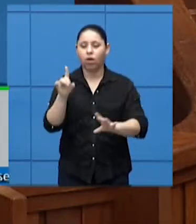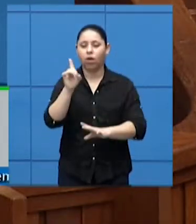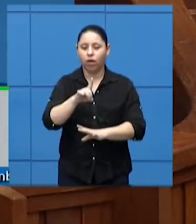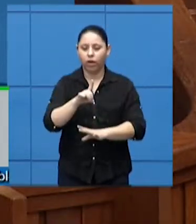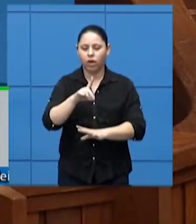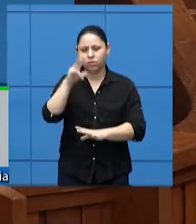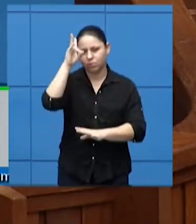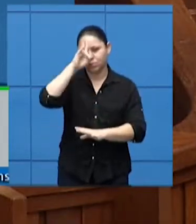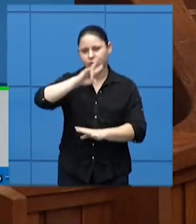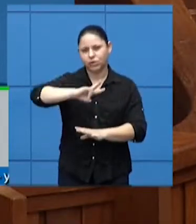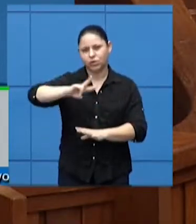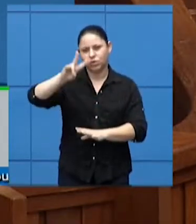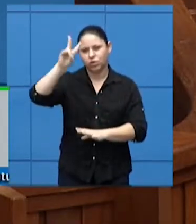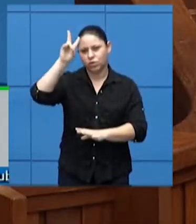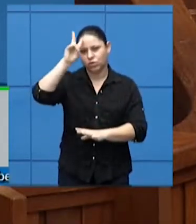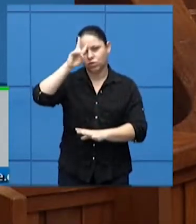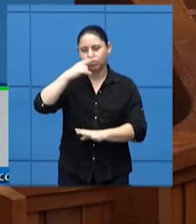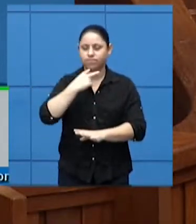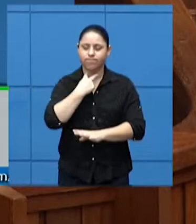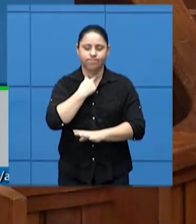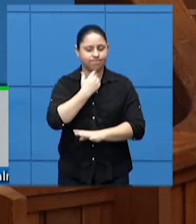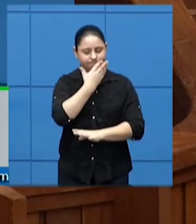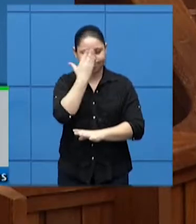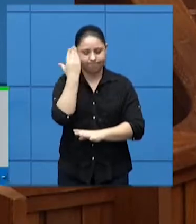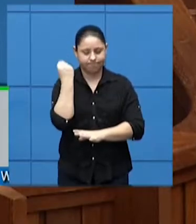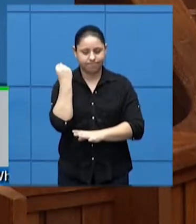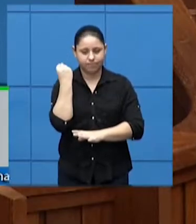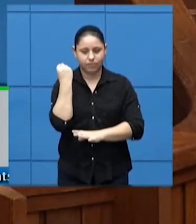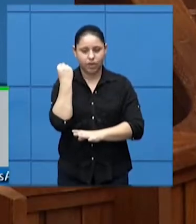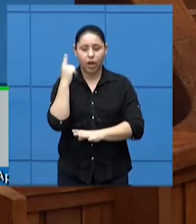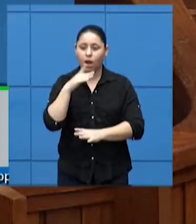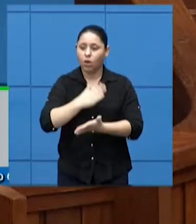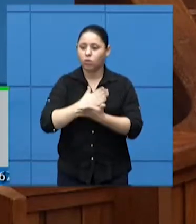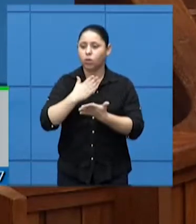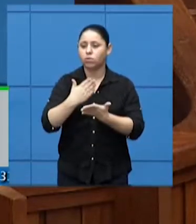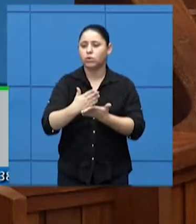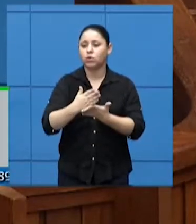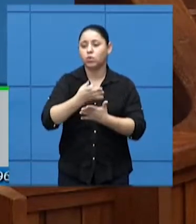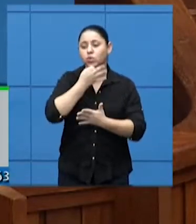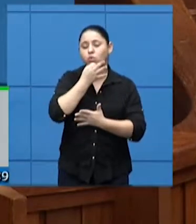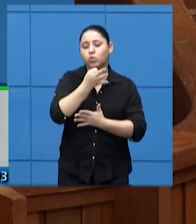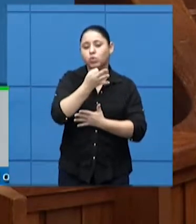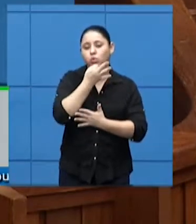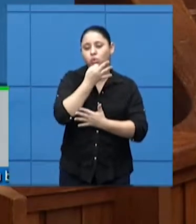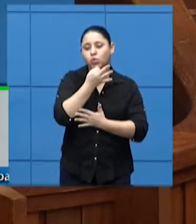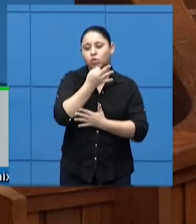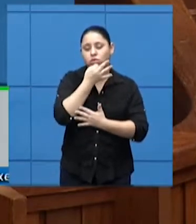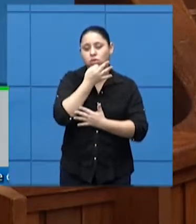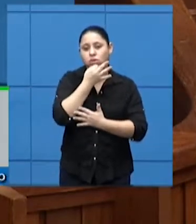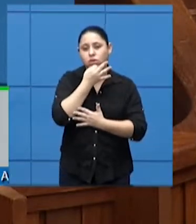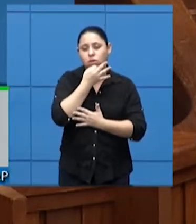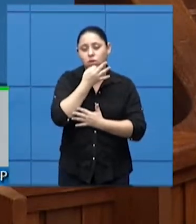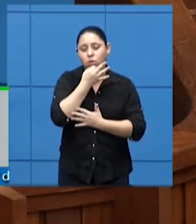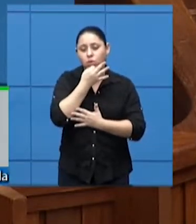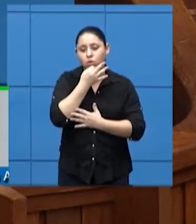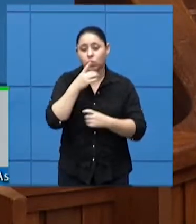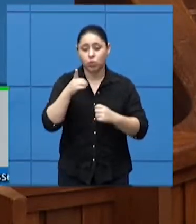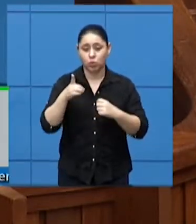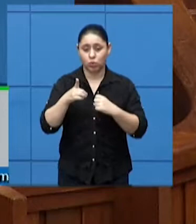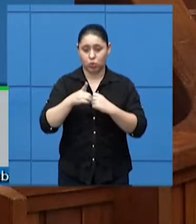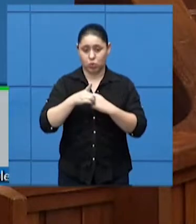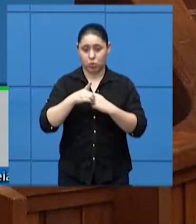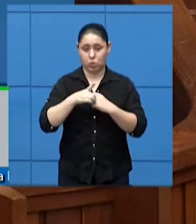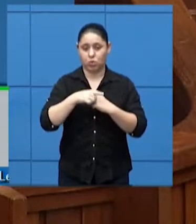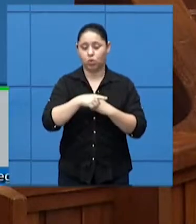uma história que não podemos esquecer. Ela partiu da sugestão do doutor Hamilton Garay